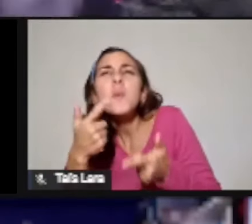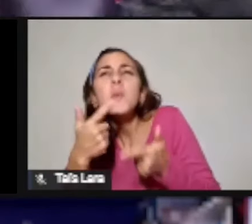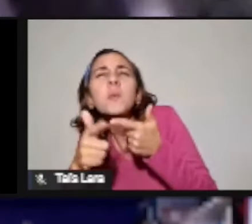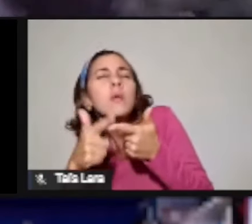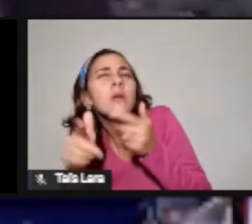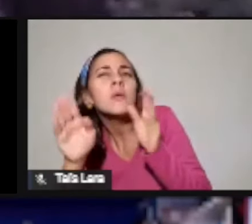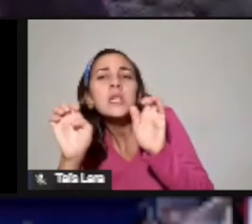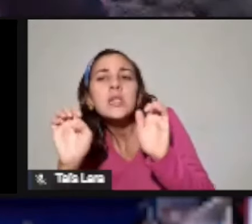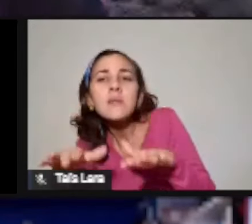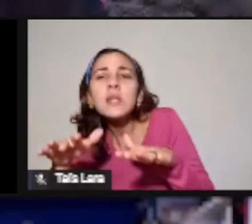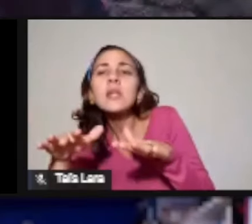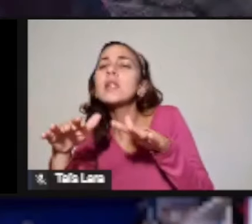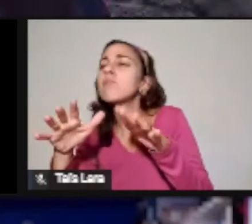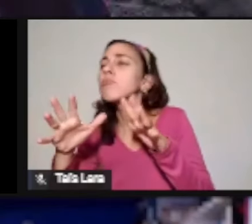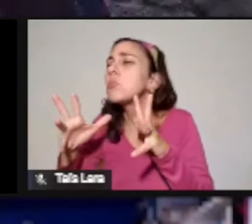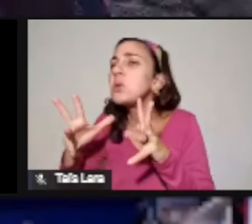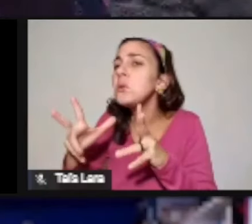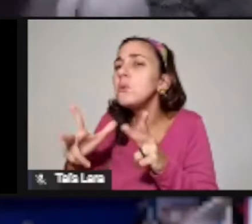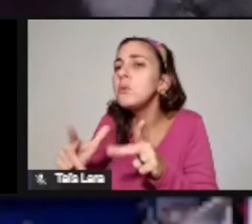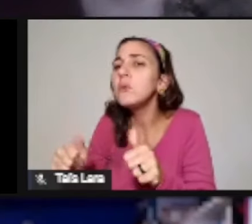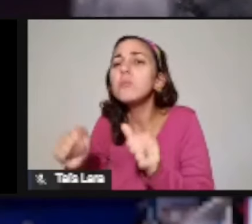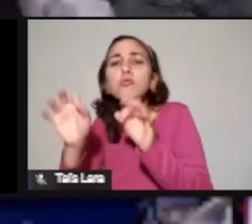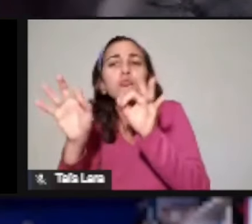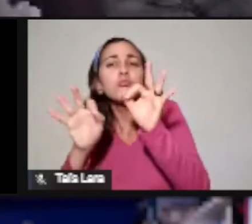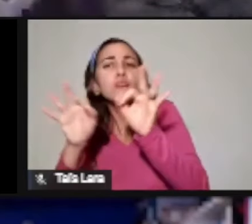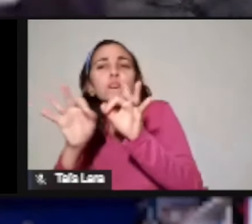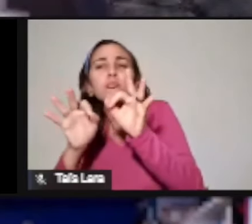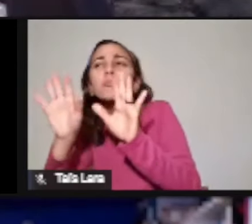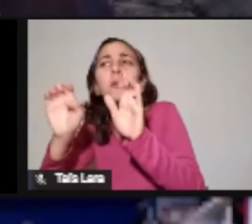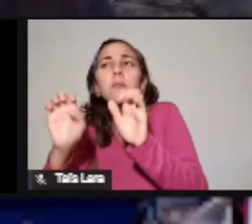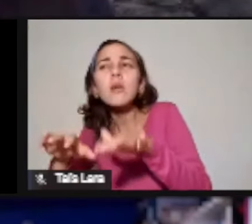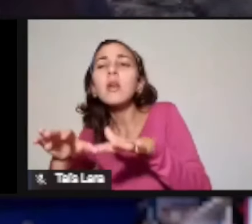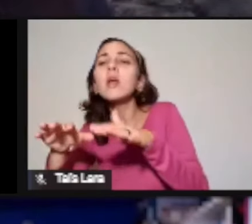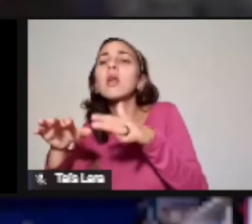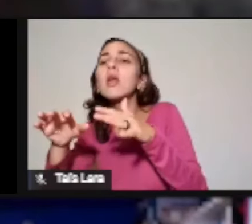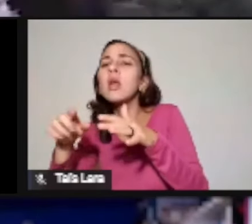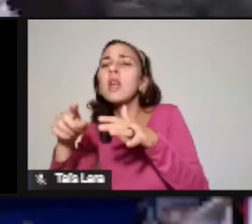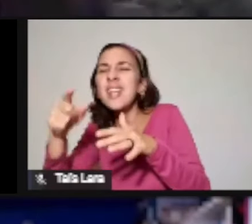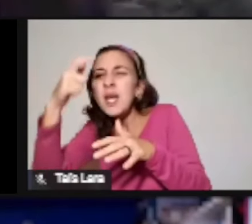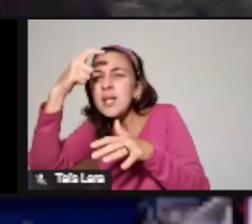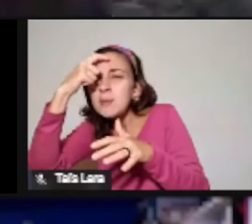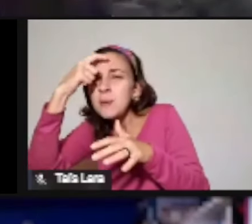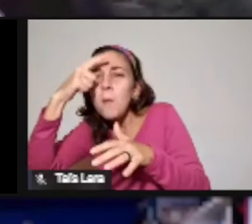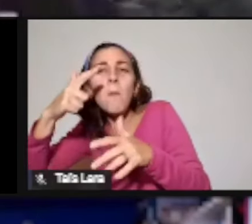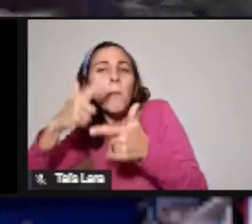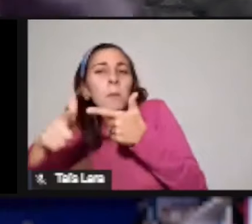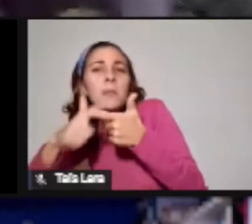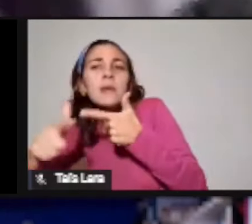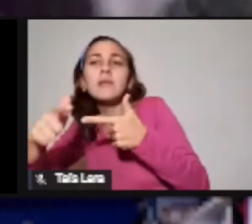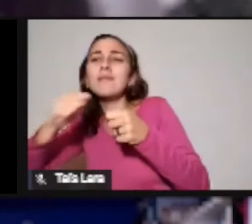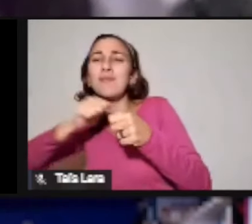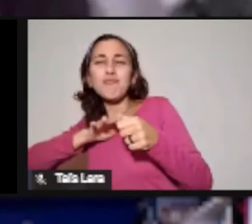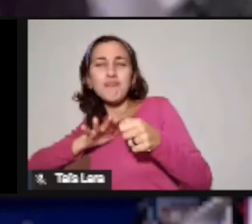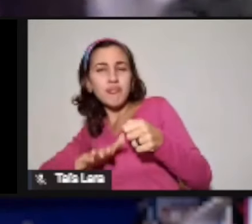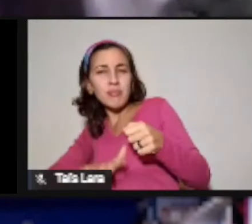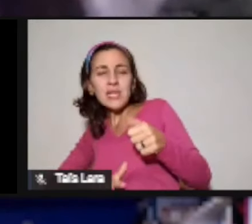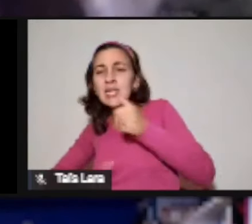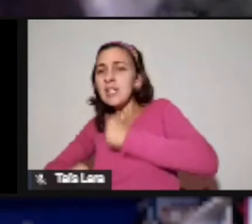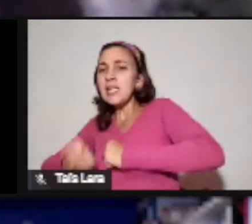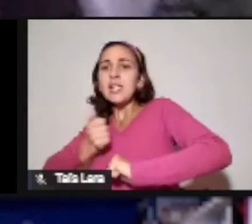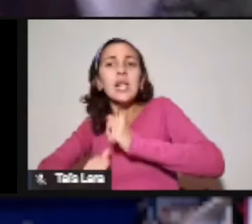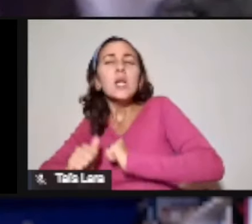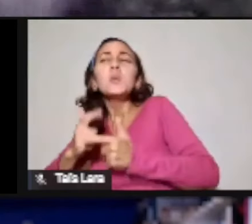família, você não está sozinha, né? Olha, mãe, estamos aqui, o que, que você está precisando? Então, isso já é acontecer alguma